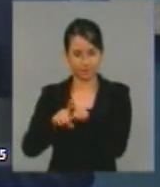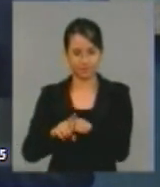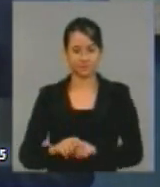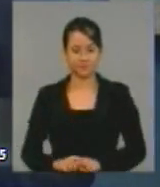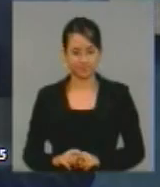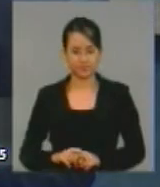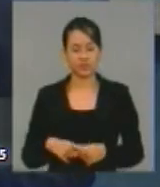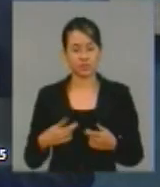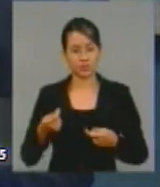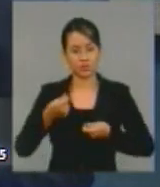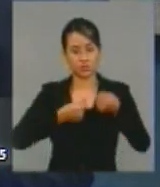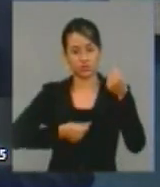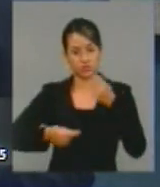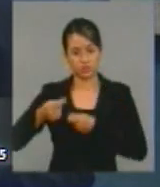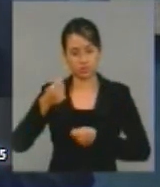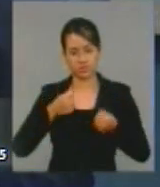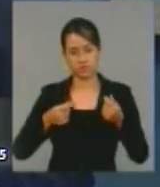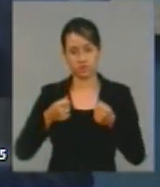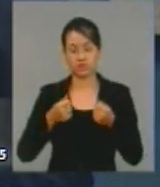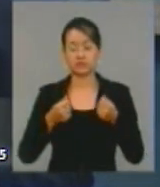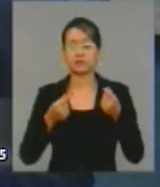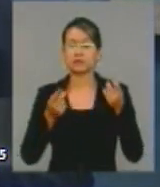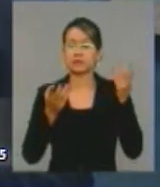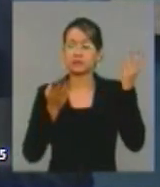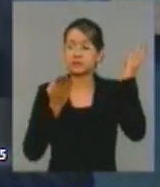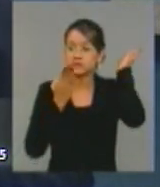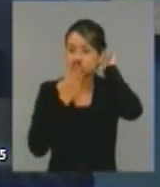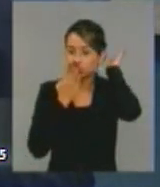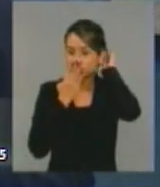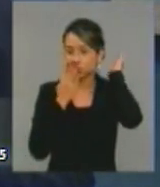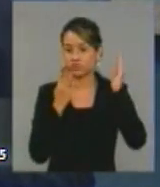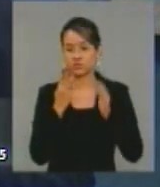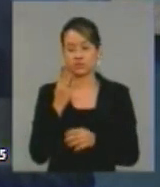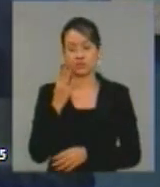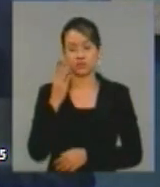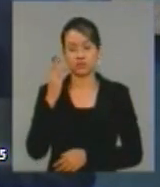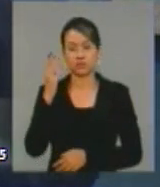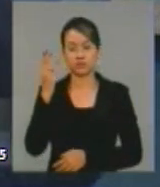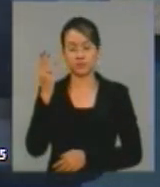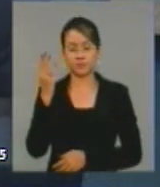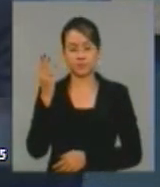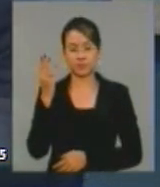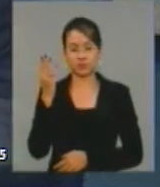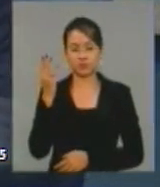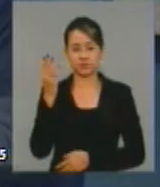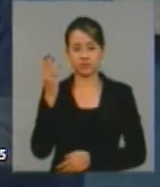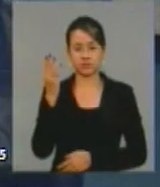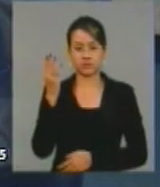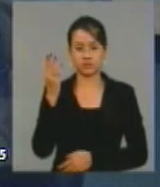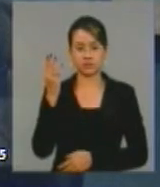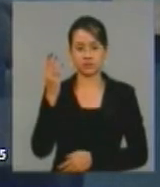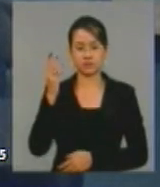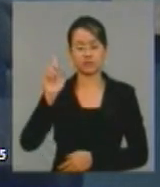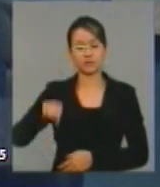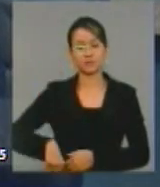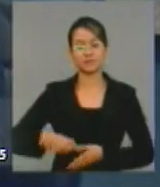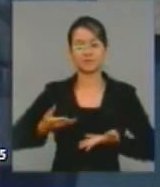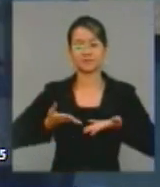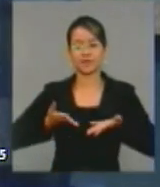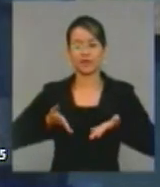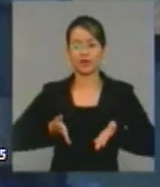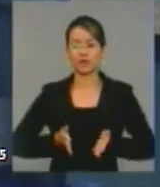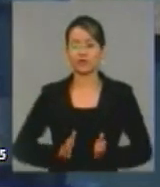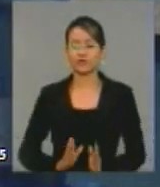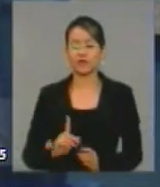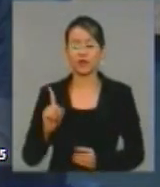indiano, que determinou o índice que a gente chama de índice Gini. Que isso vem reduzindo. Hoje, as